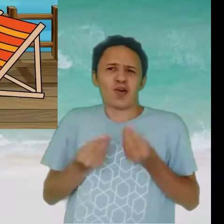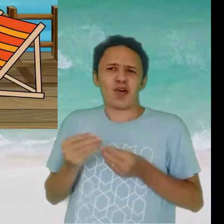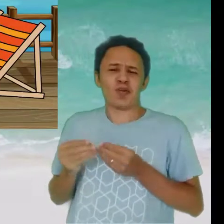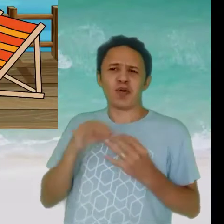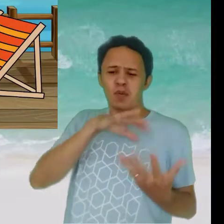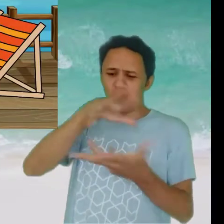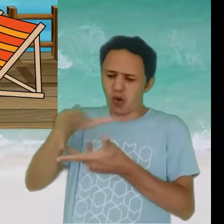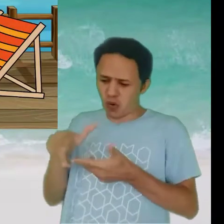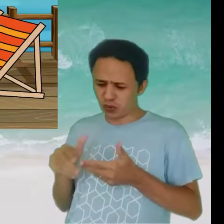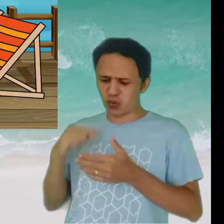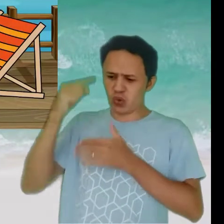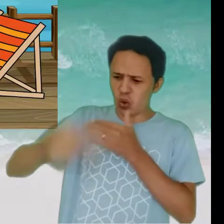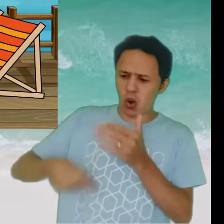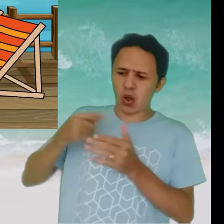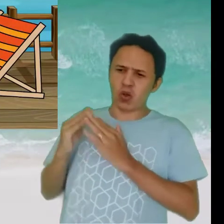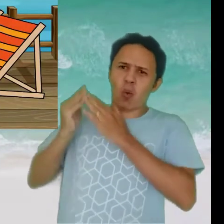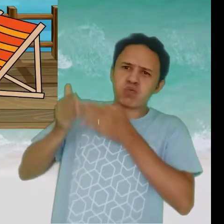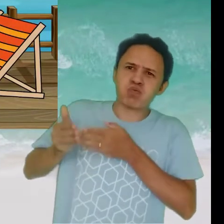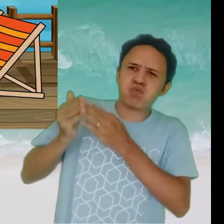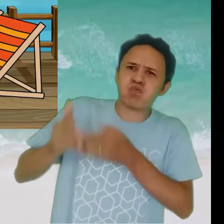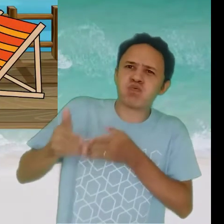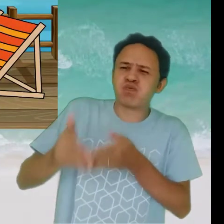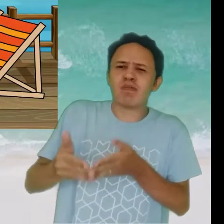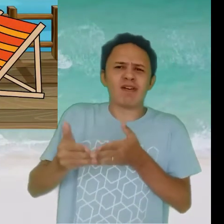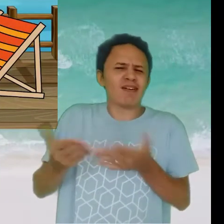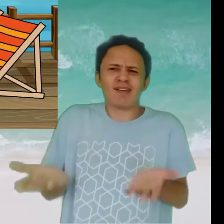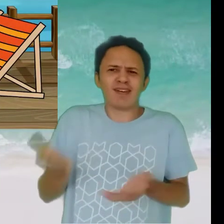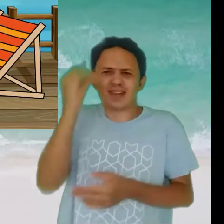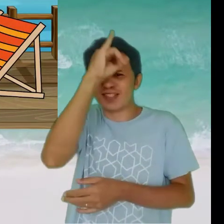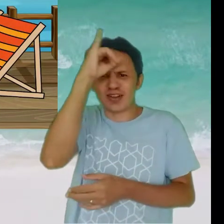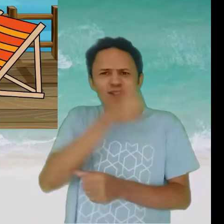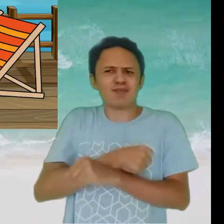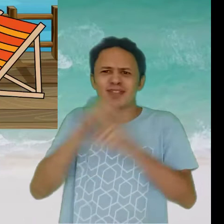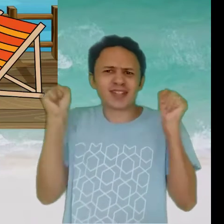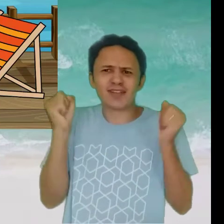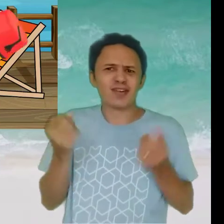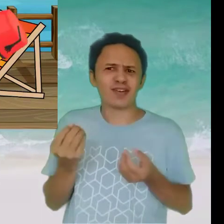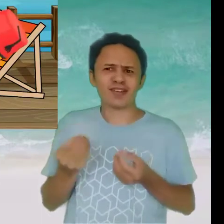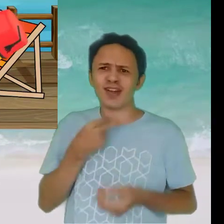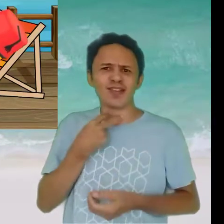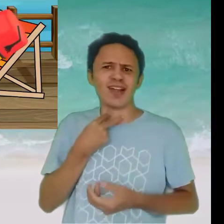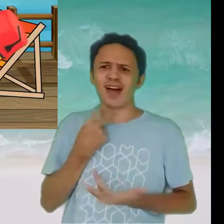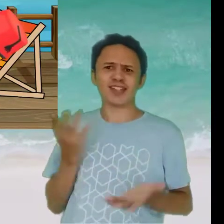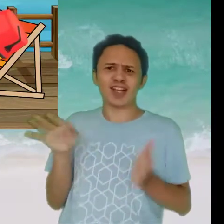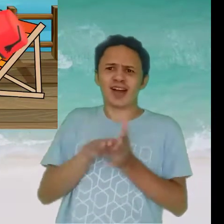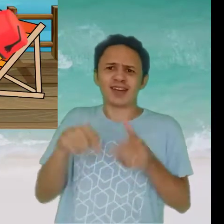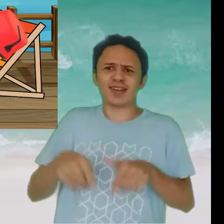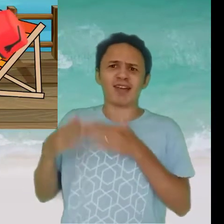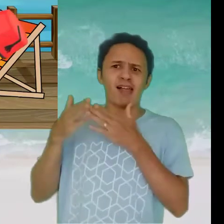Imagina, cara, navegar o Atlântico, contornar a África e ainda navegar o Índico. Que idiotas, mano.